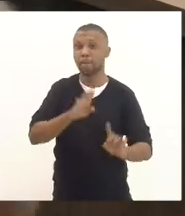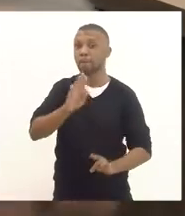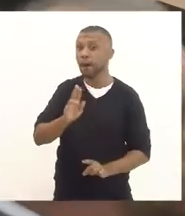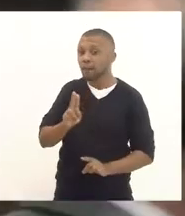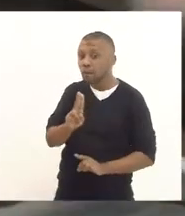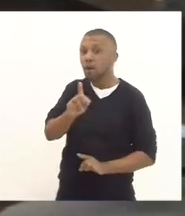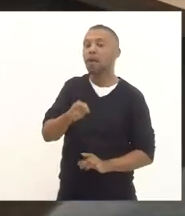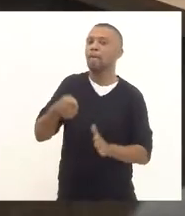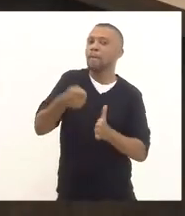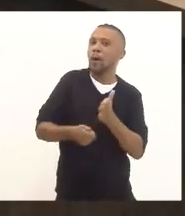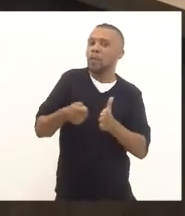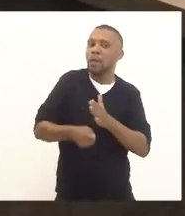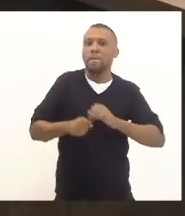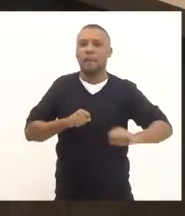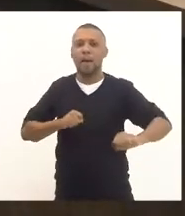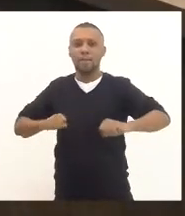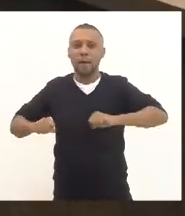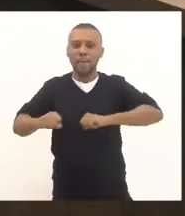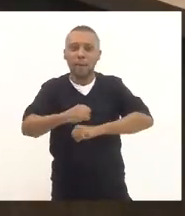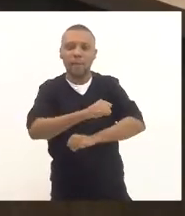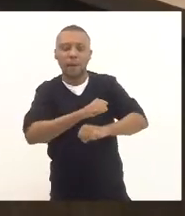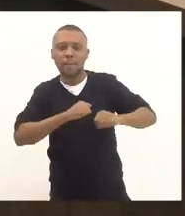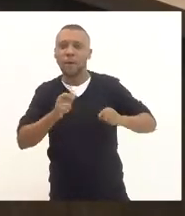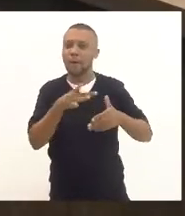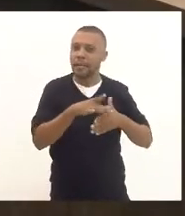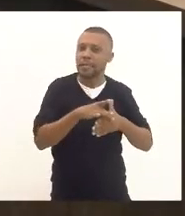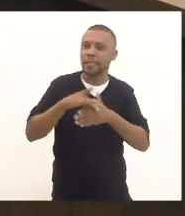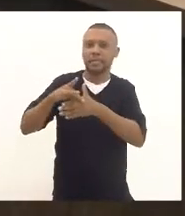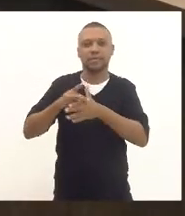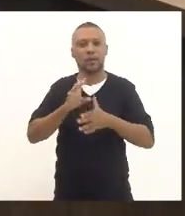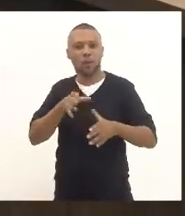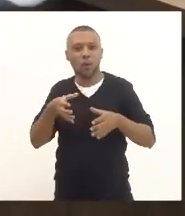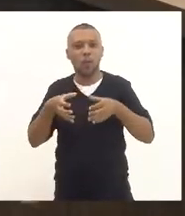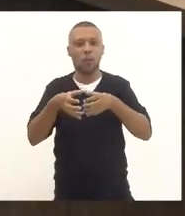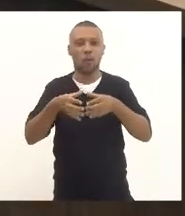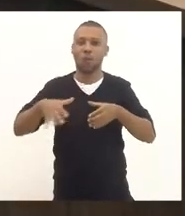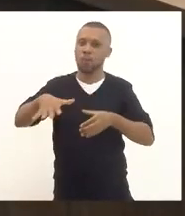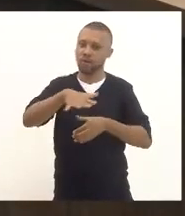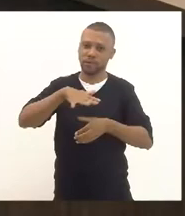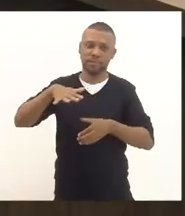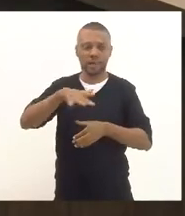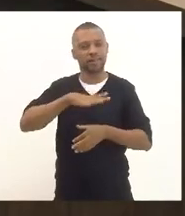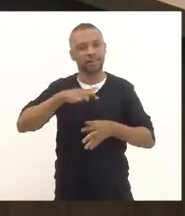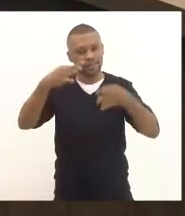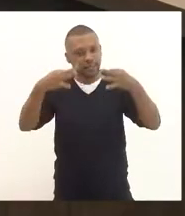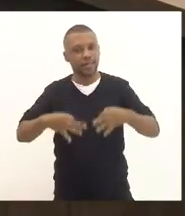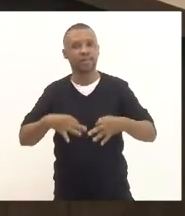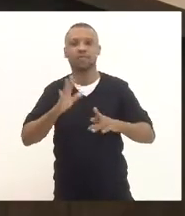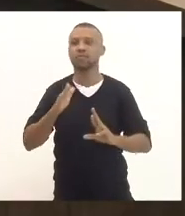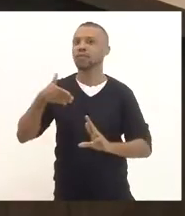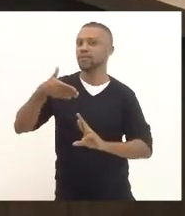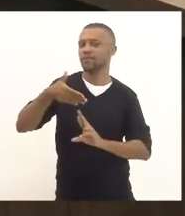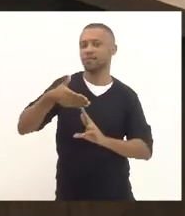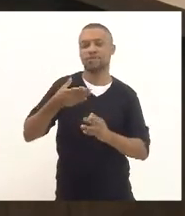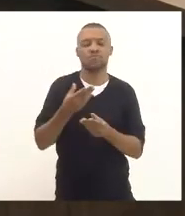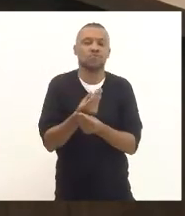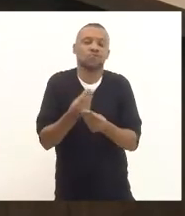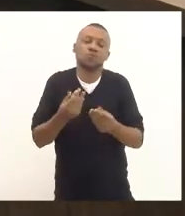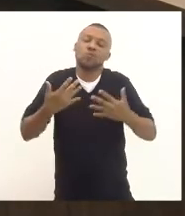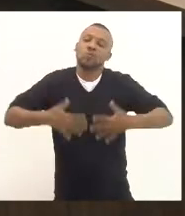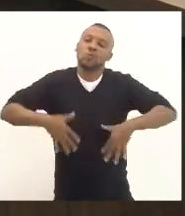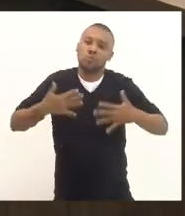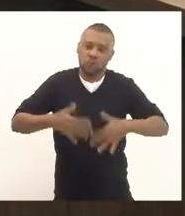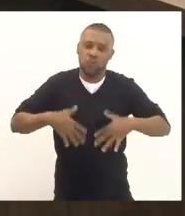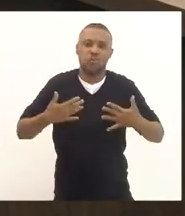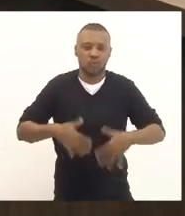grande militante um grande ator uma grande liderança Comunitária e certamente nos referencia muito aqui no